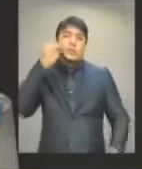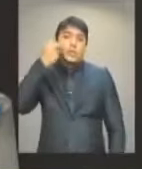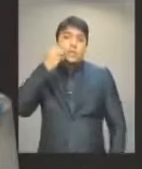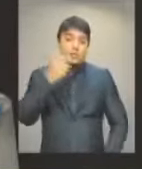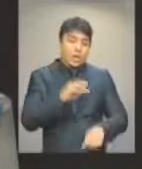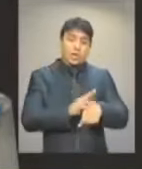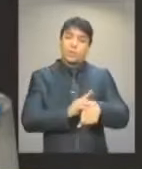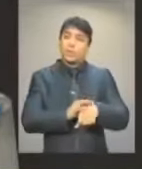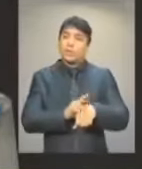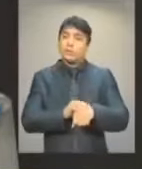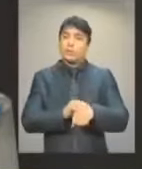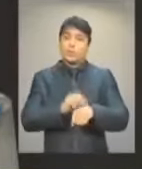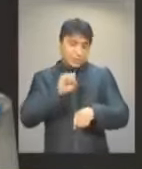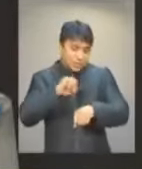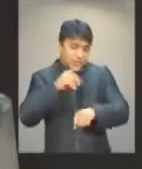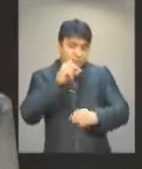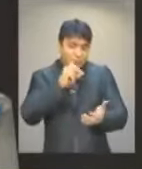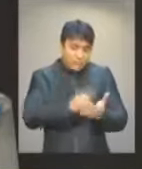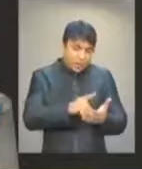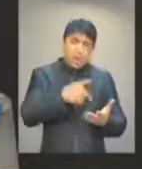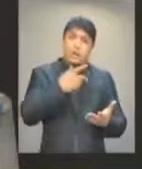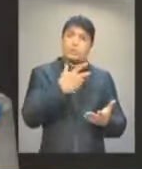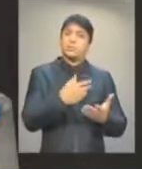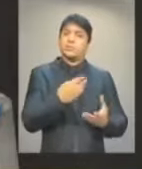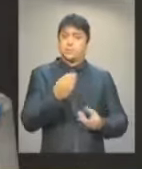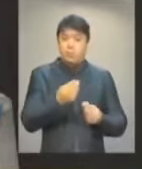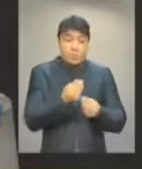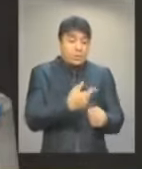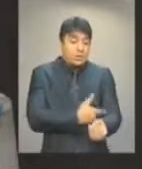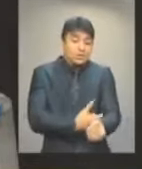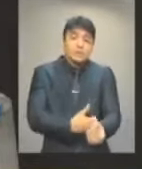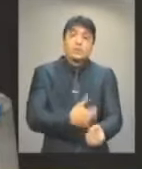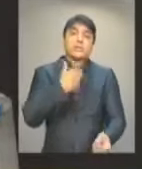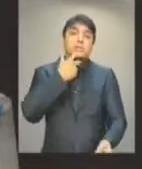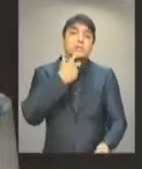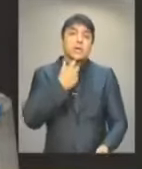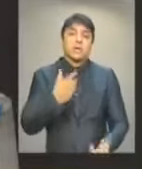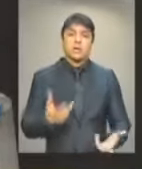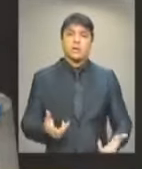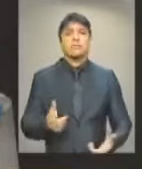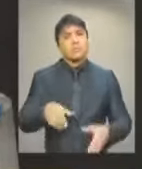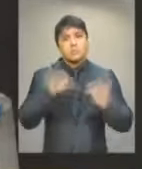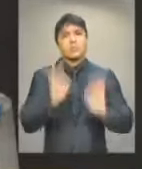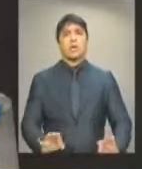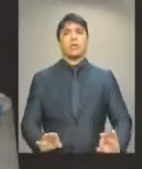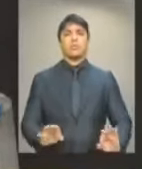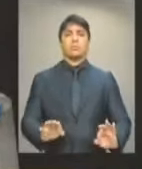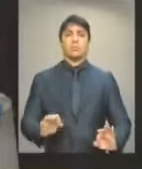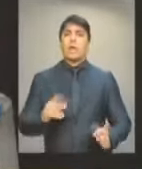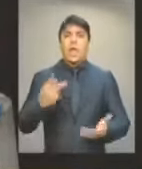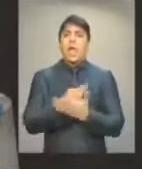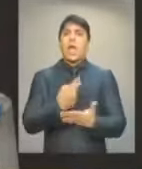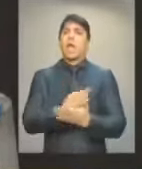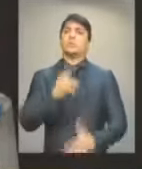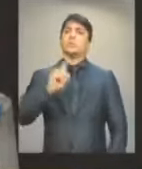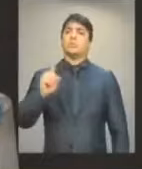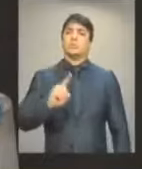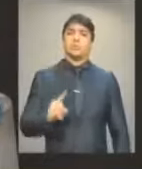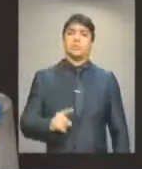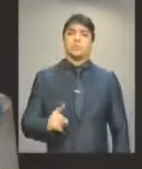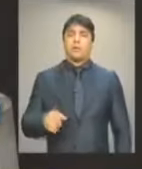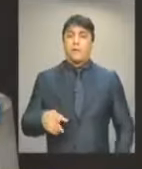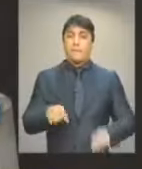de todos nós, a testagem dos trabalhadores e servidores aqui da casa. Isso está correto. Isso também não